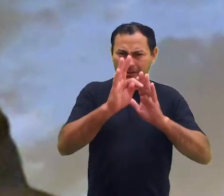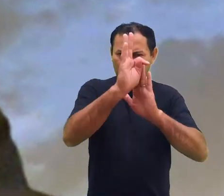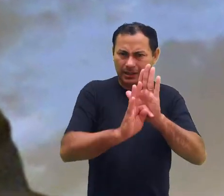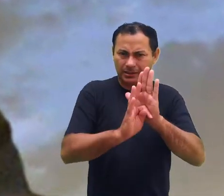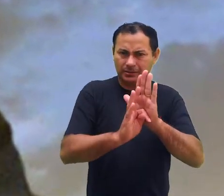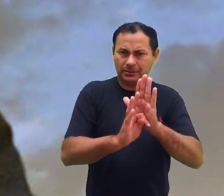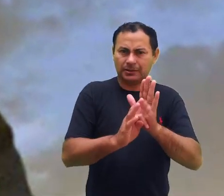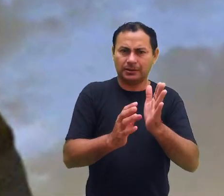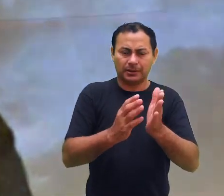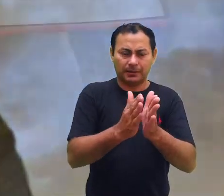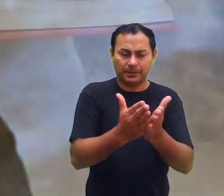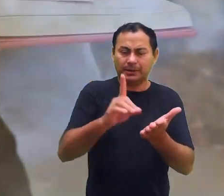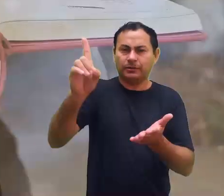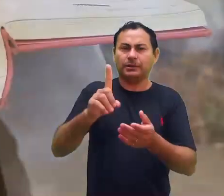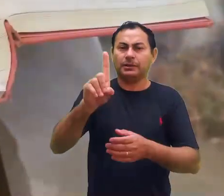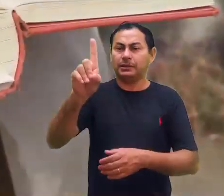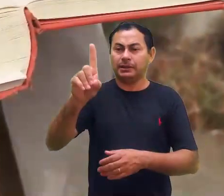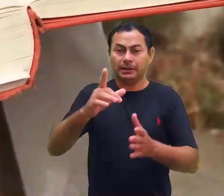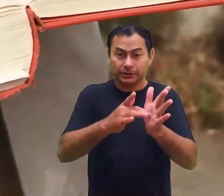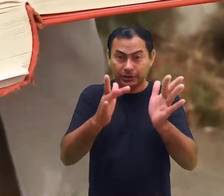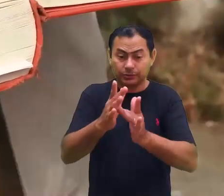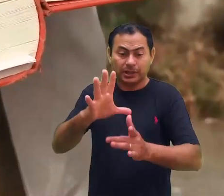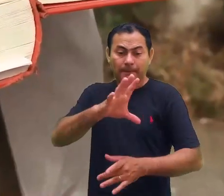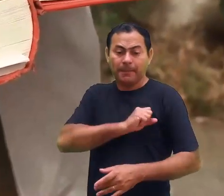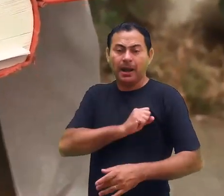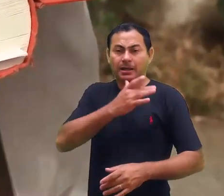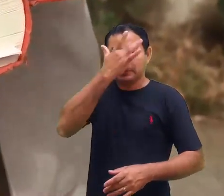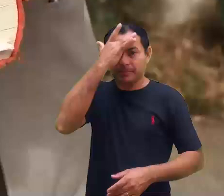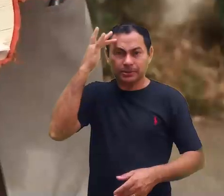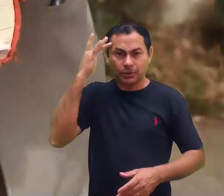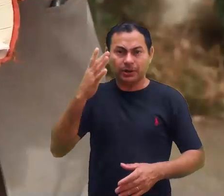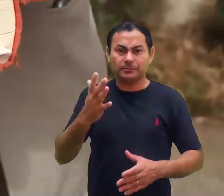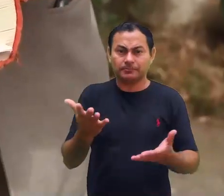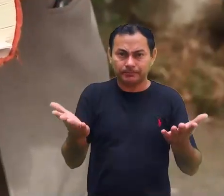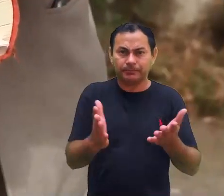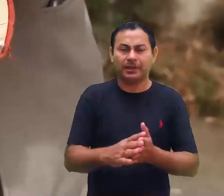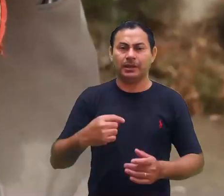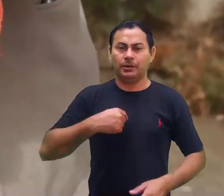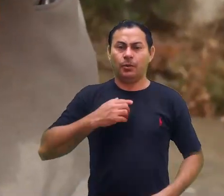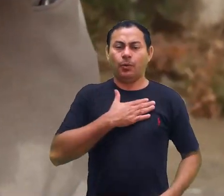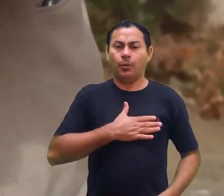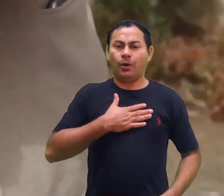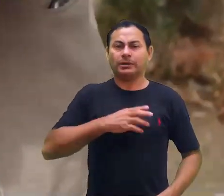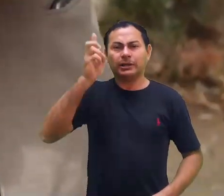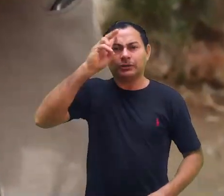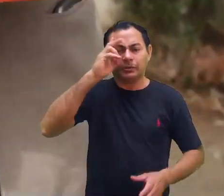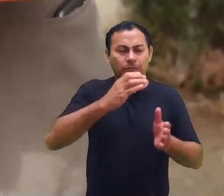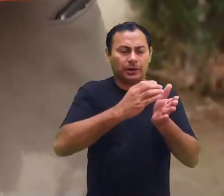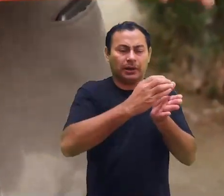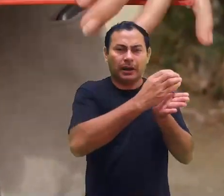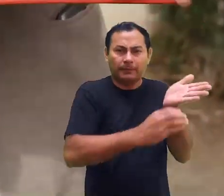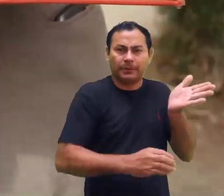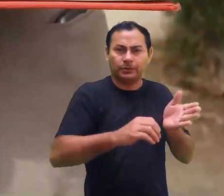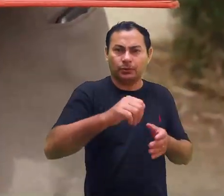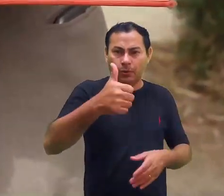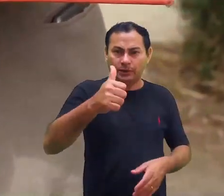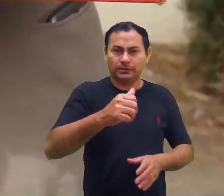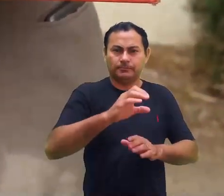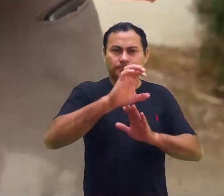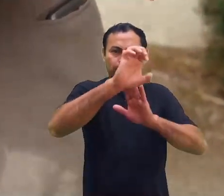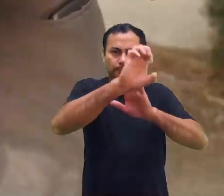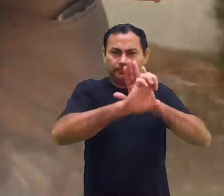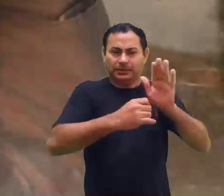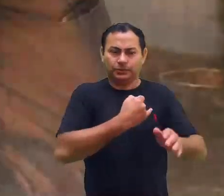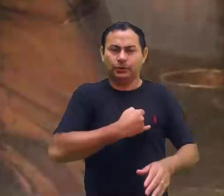que declaram explicitamente que Jesus amava as pessoas? Eu gosto particularmente da história do capítulo 11 do Evangelho de